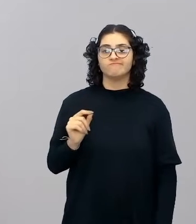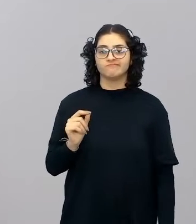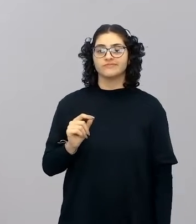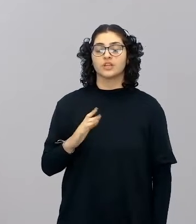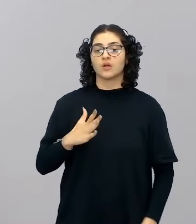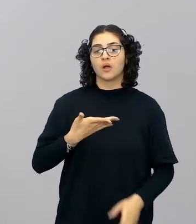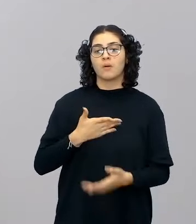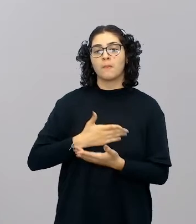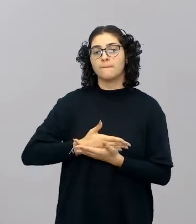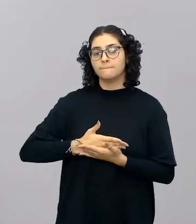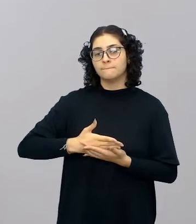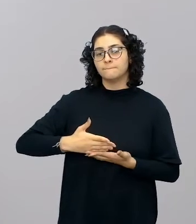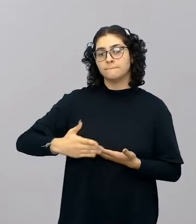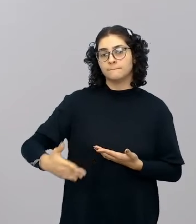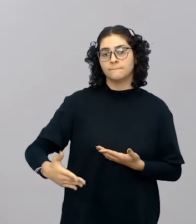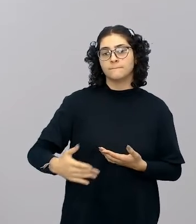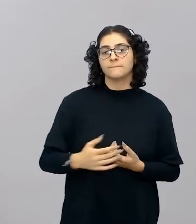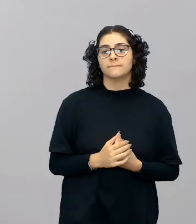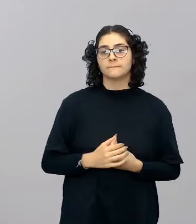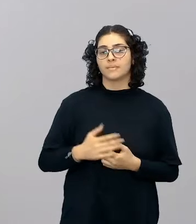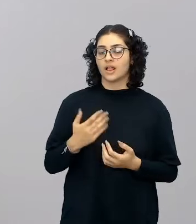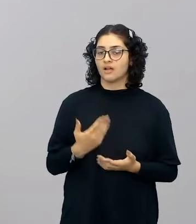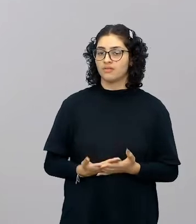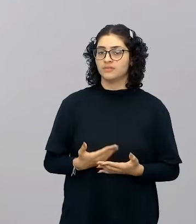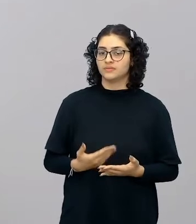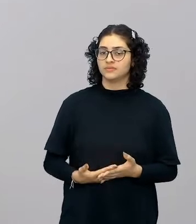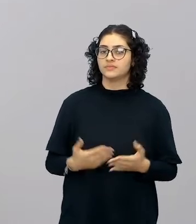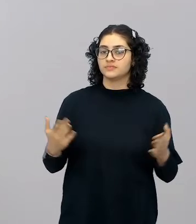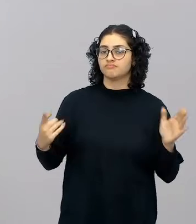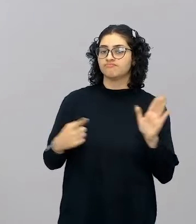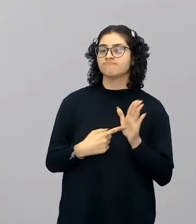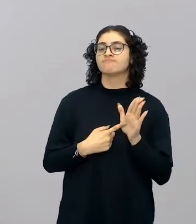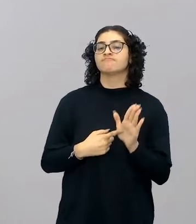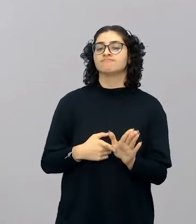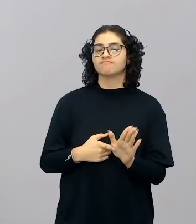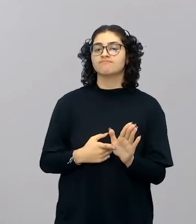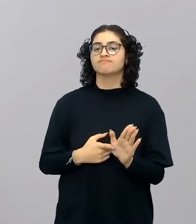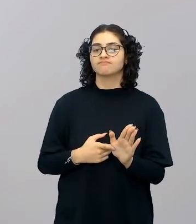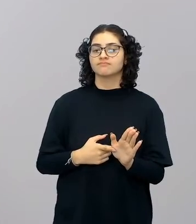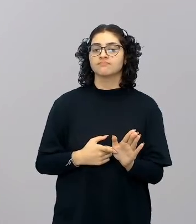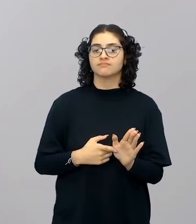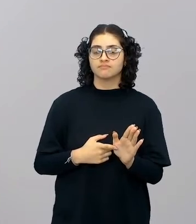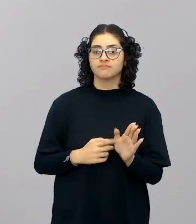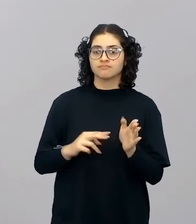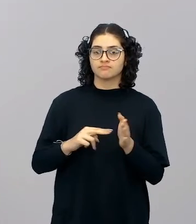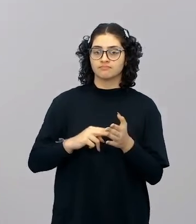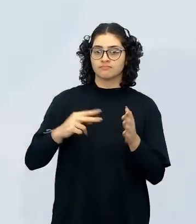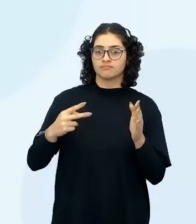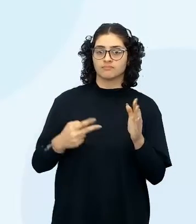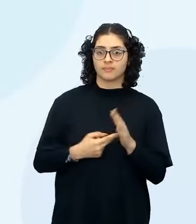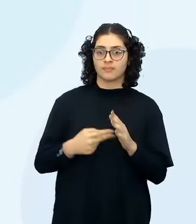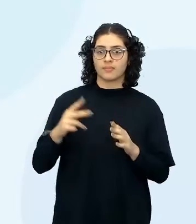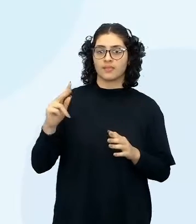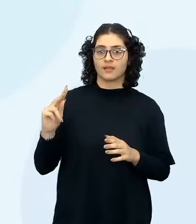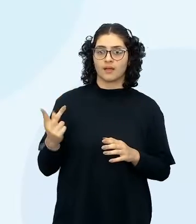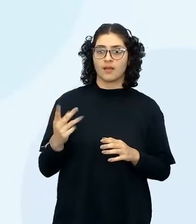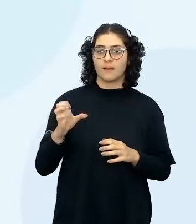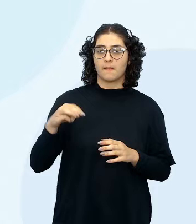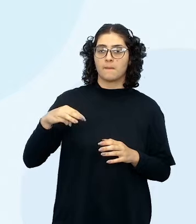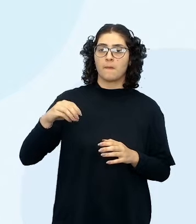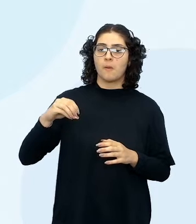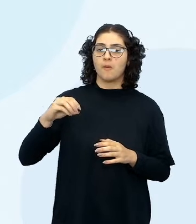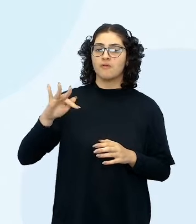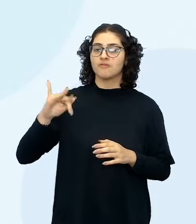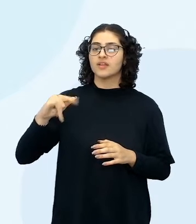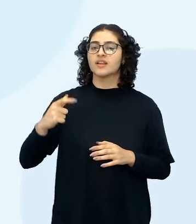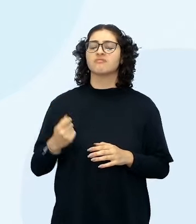já vai começar a nossa aula de hoje apresentando, então, a definição de hemofilia para vocês. Está